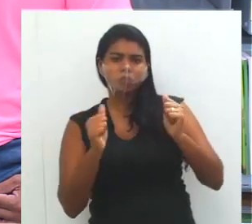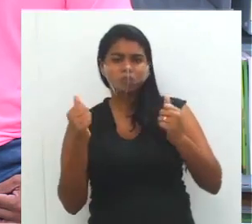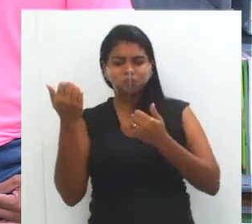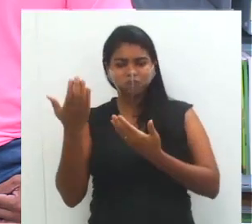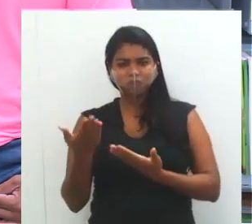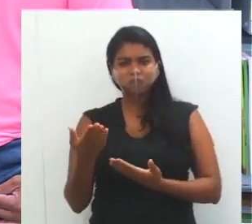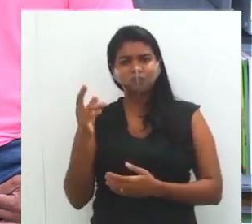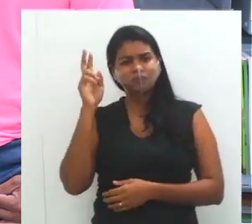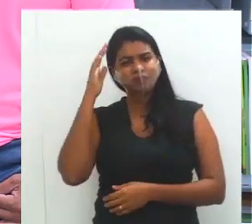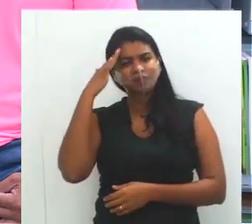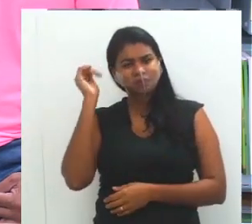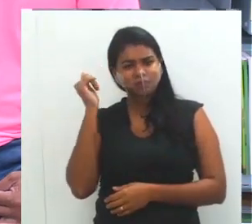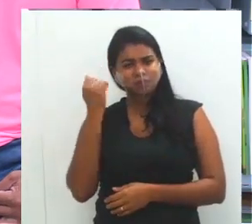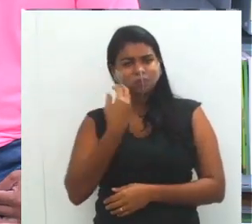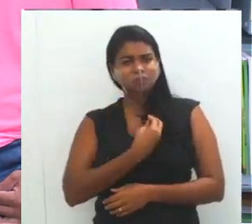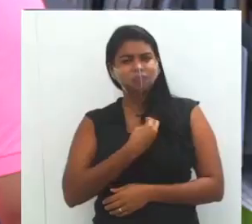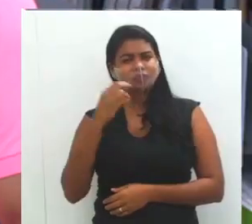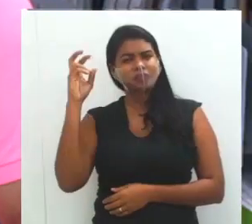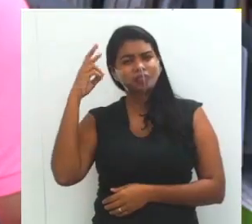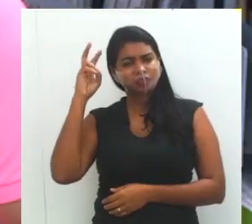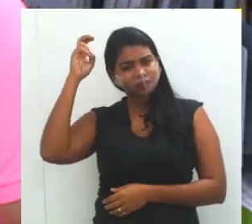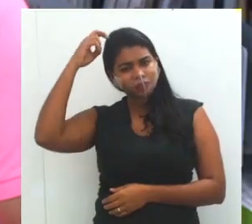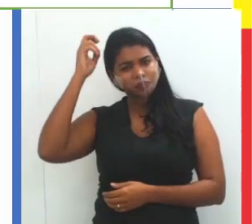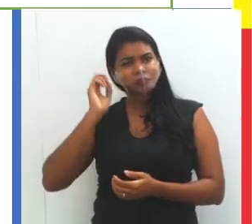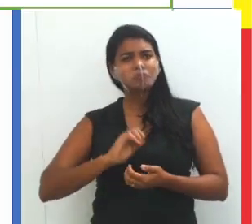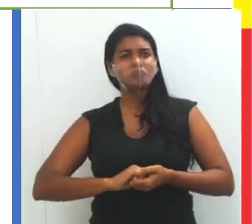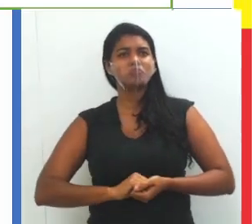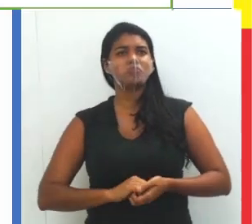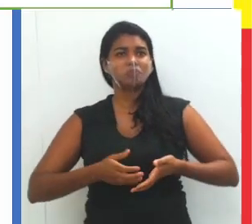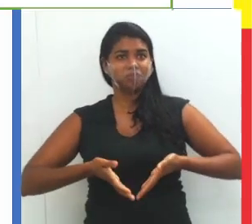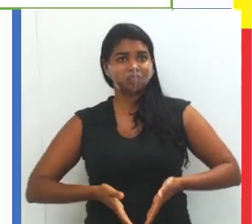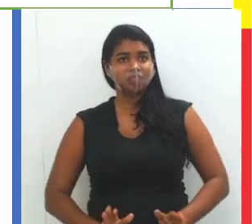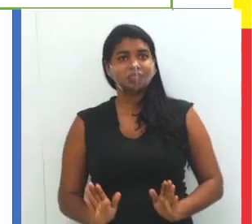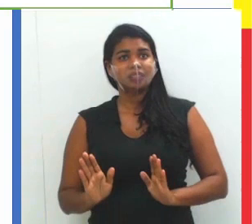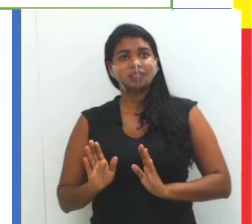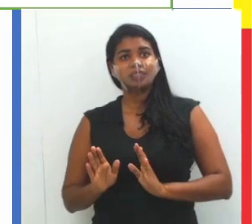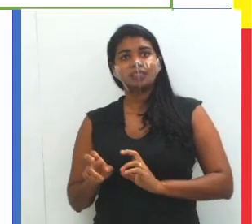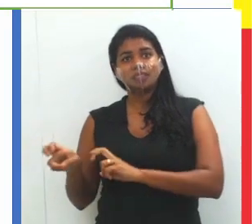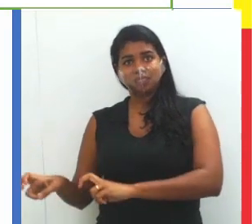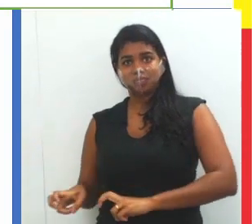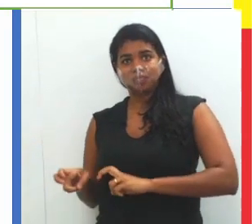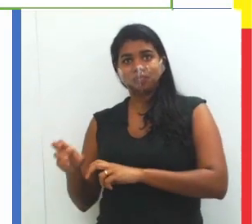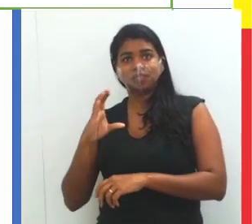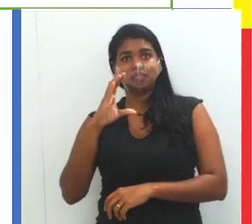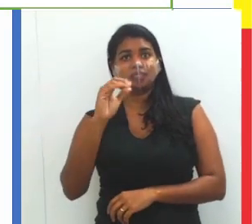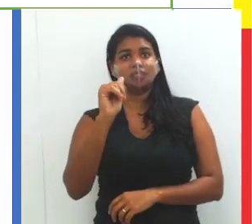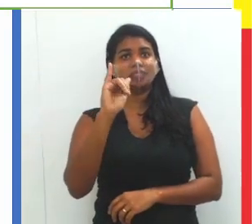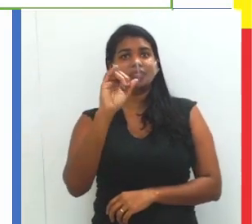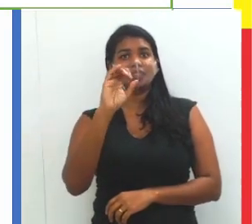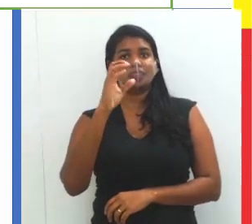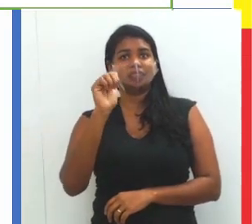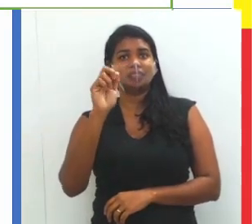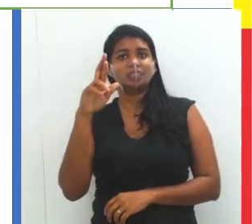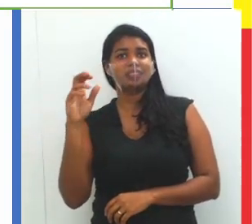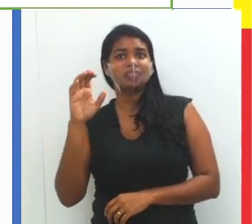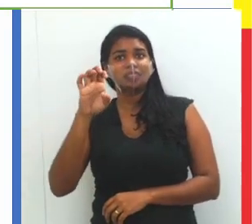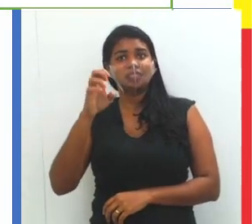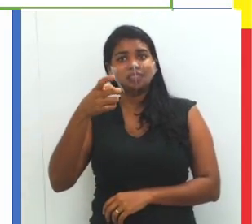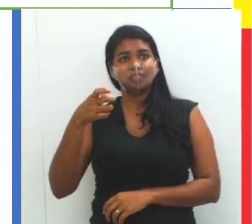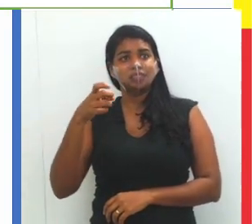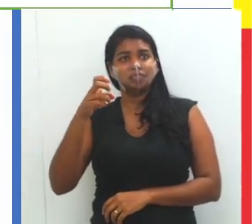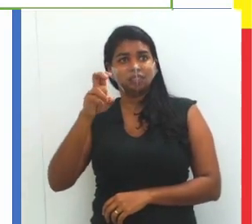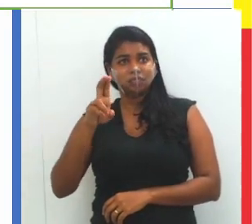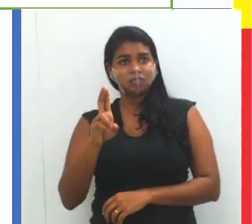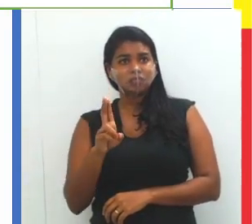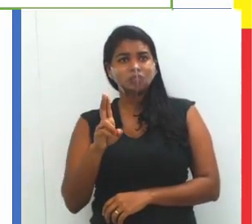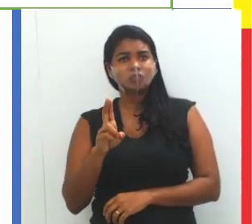Então vamos lá aqui, Samuel. É verdade, Robson. Luiz Gonzaga, ele nasceu na fazenda Caiçara, em Exu, sertão